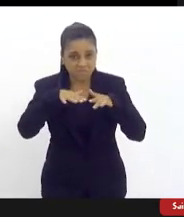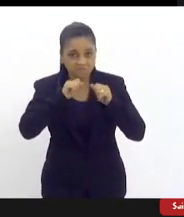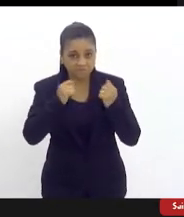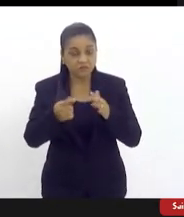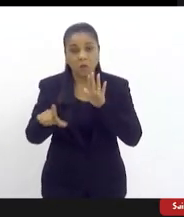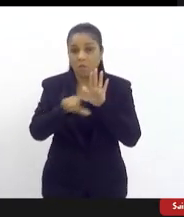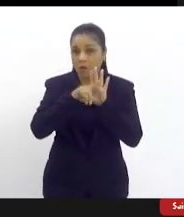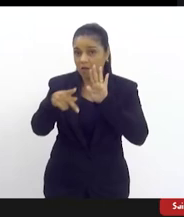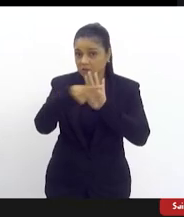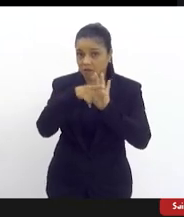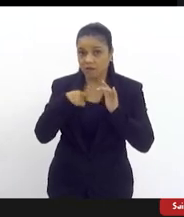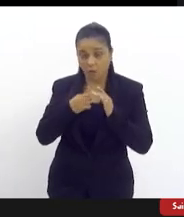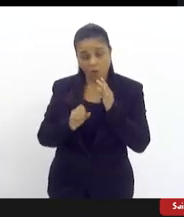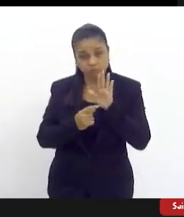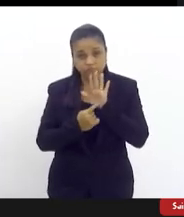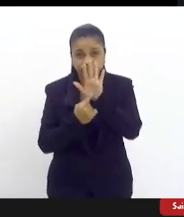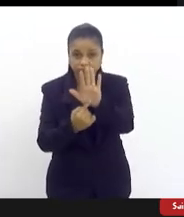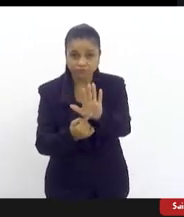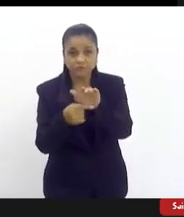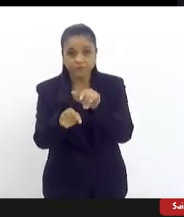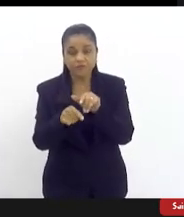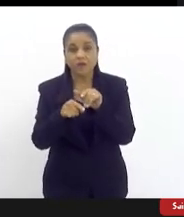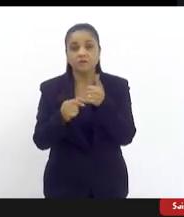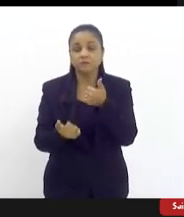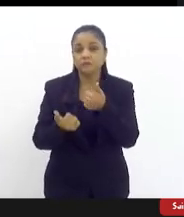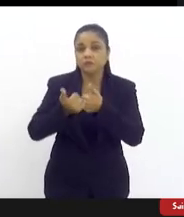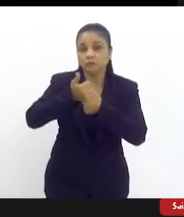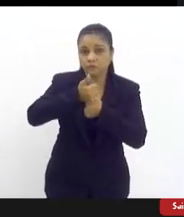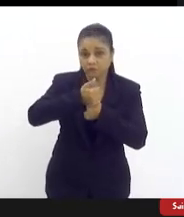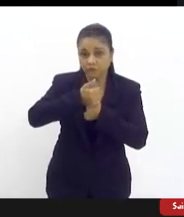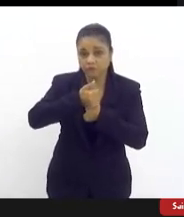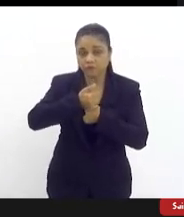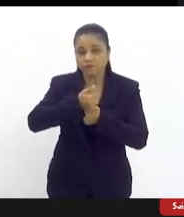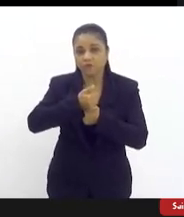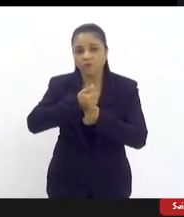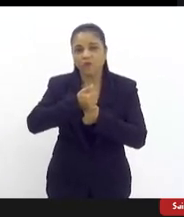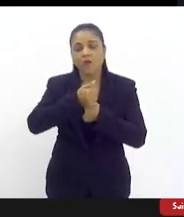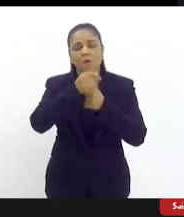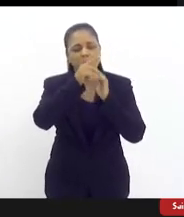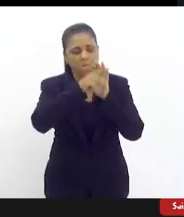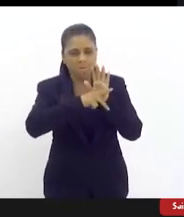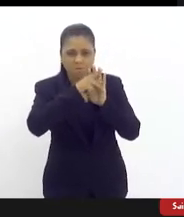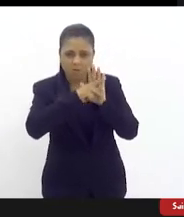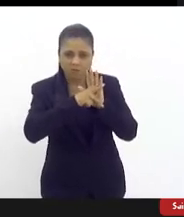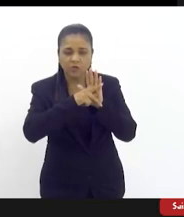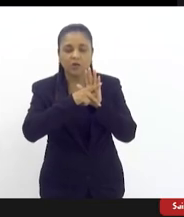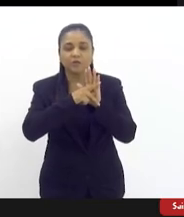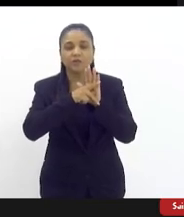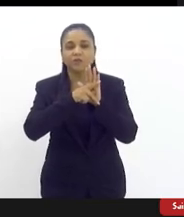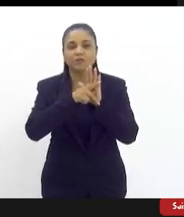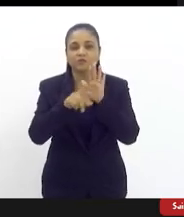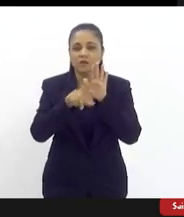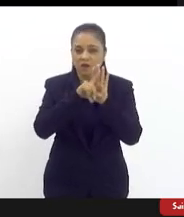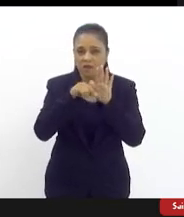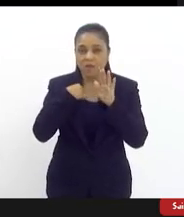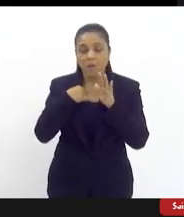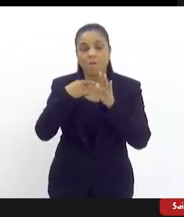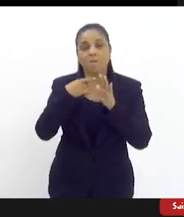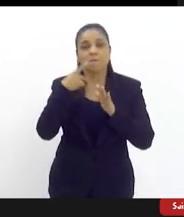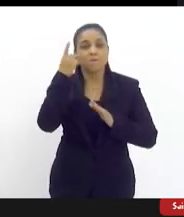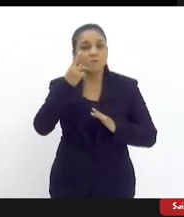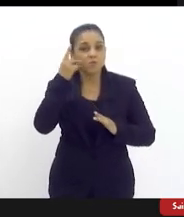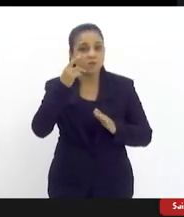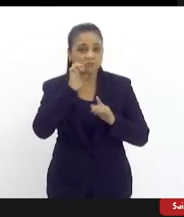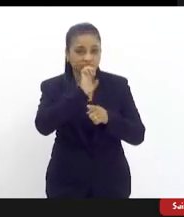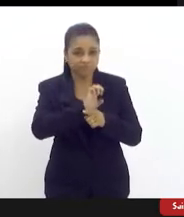de lei que eu apresentei, né, que institui, né, tem uma diferença com o projeto da colega, que institui uma política